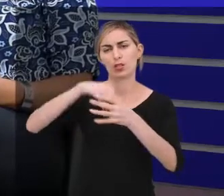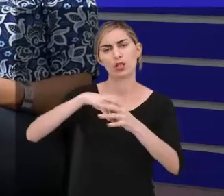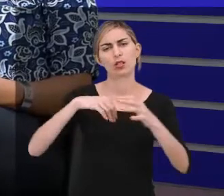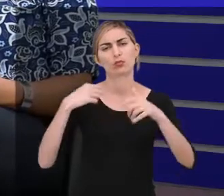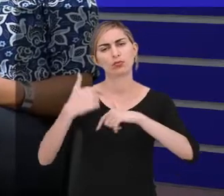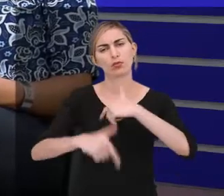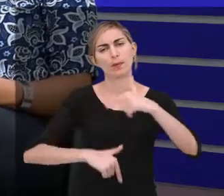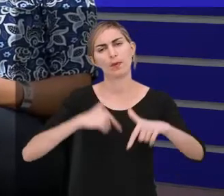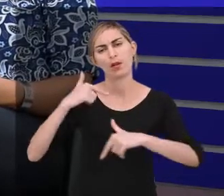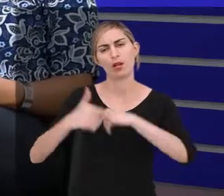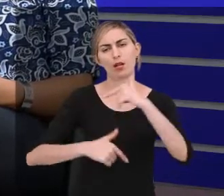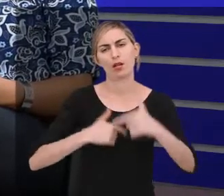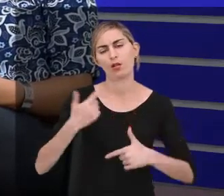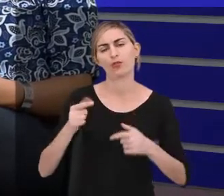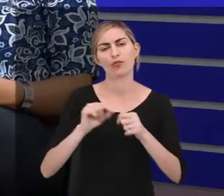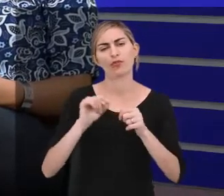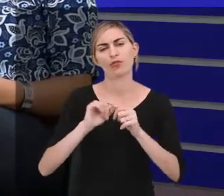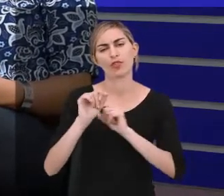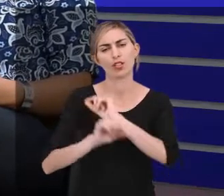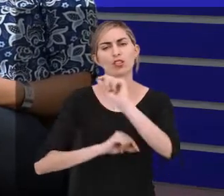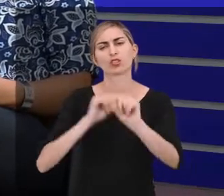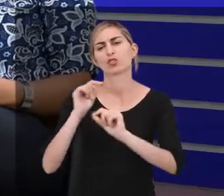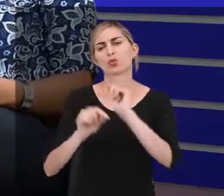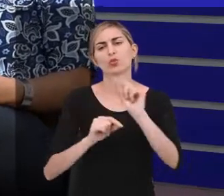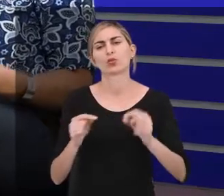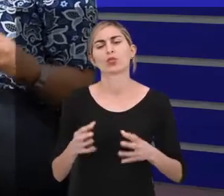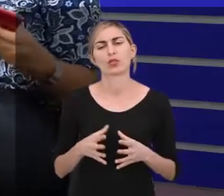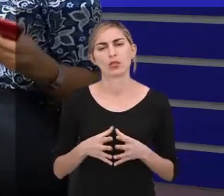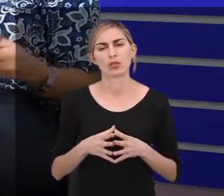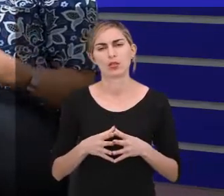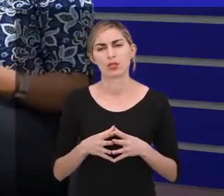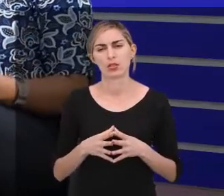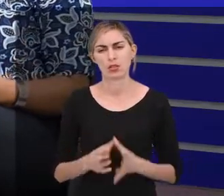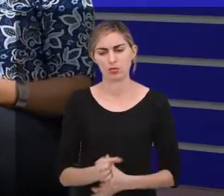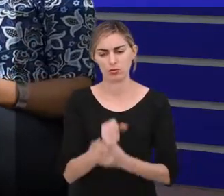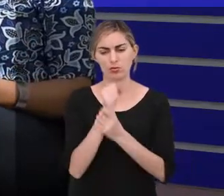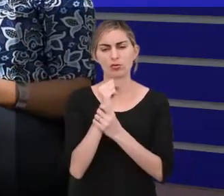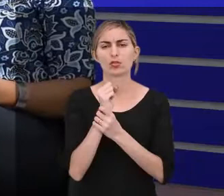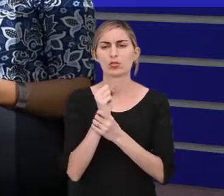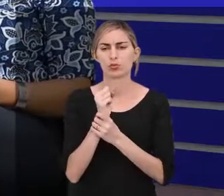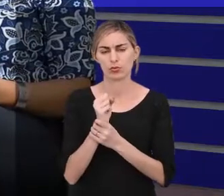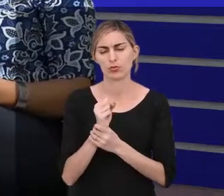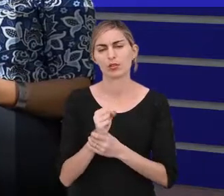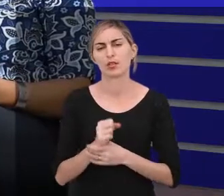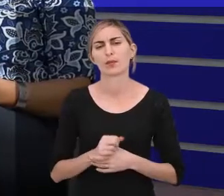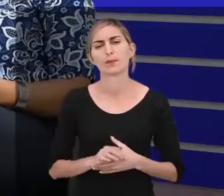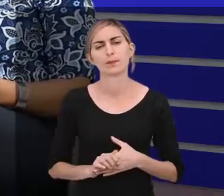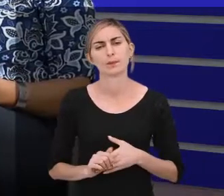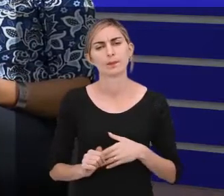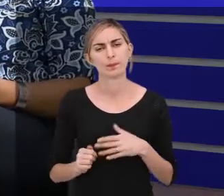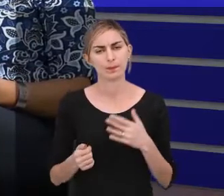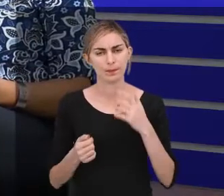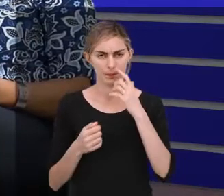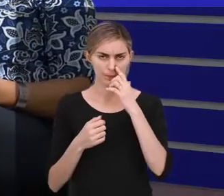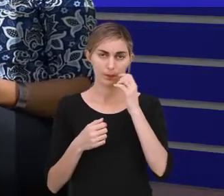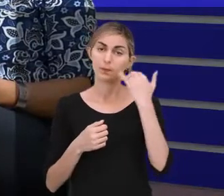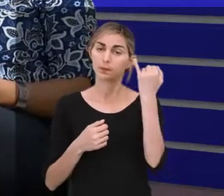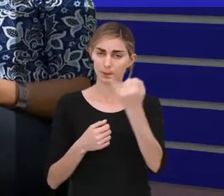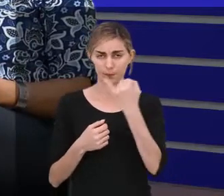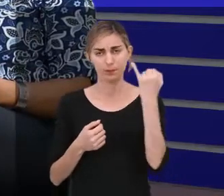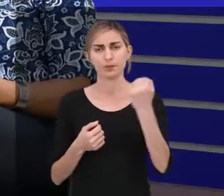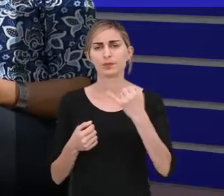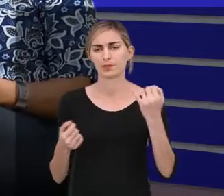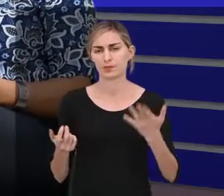trabalho. O que fazer, né? Como se assegurar um pouco desse contexto. É importante a gente